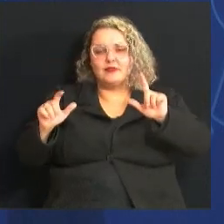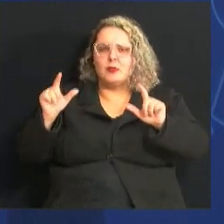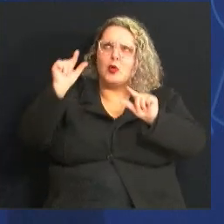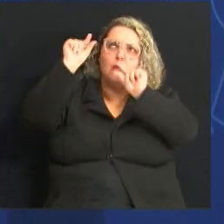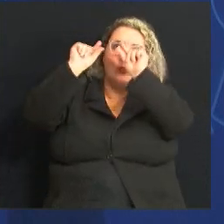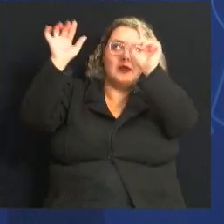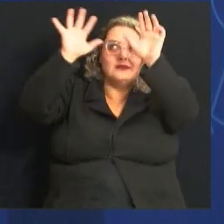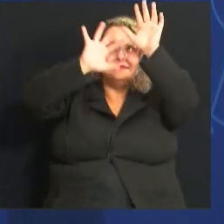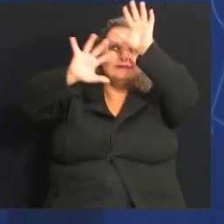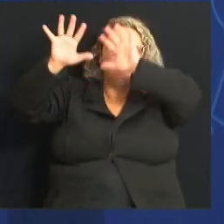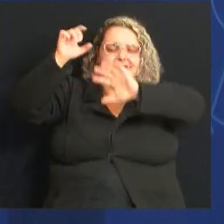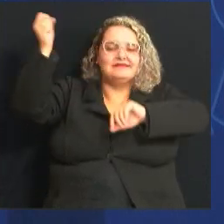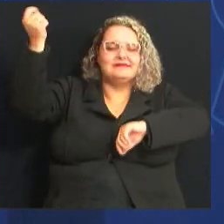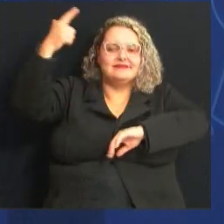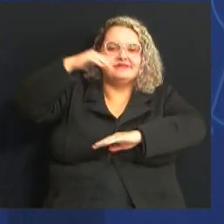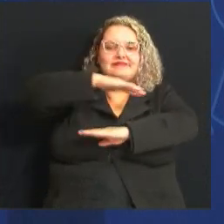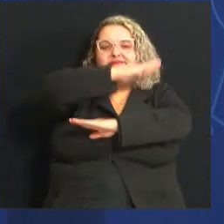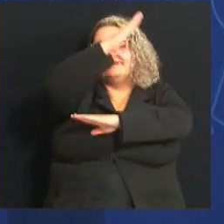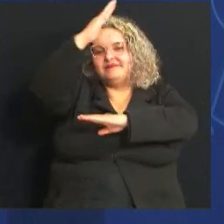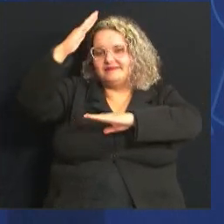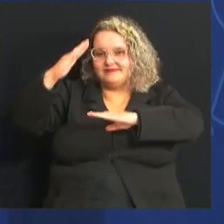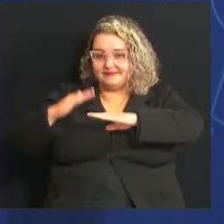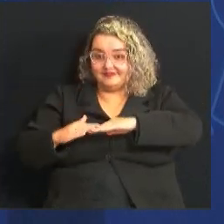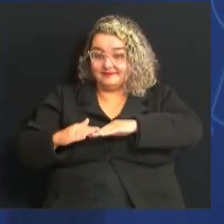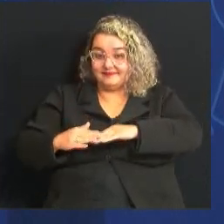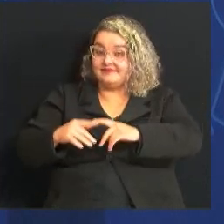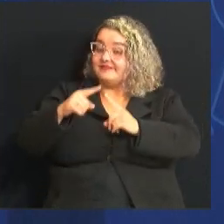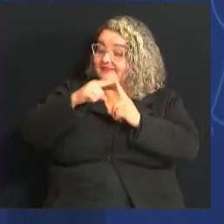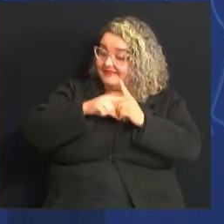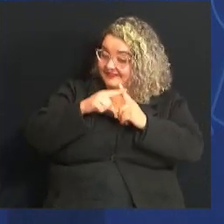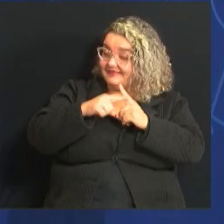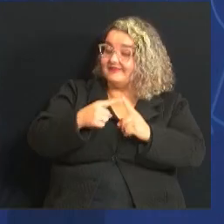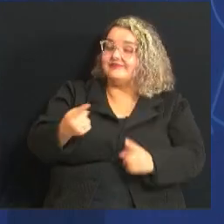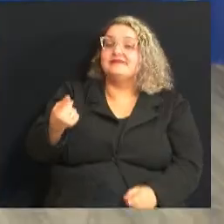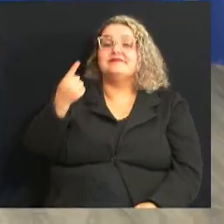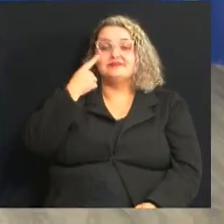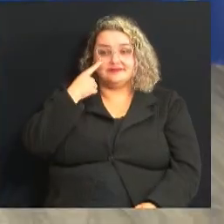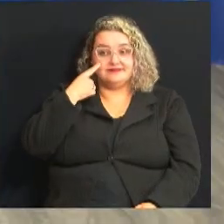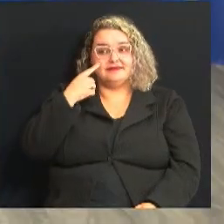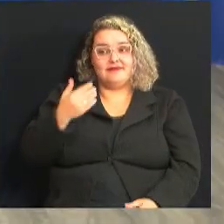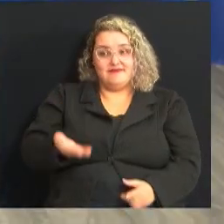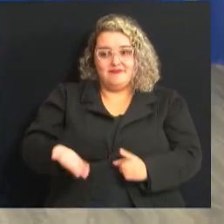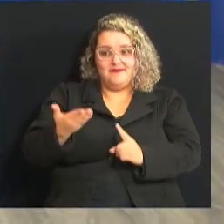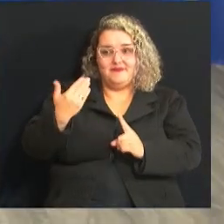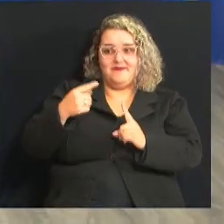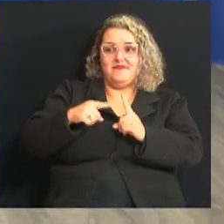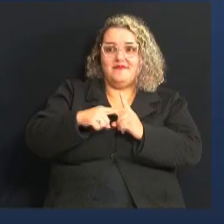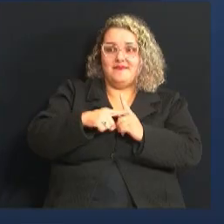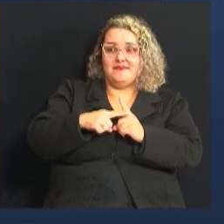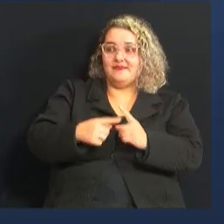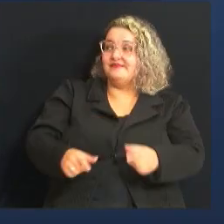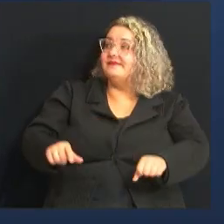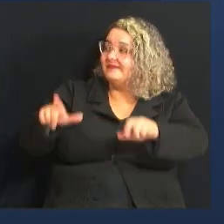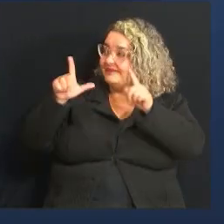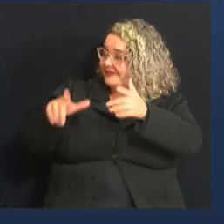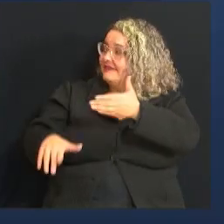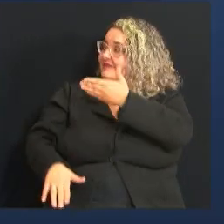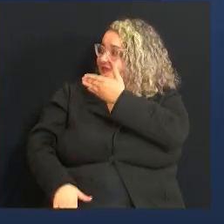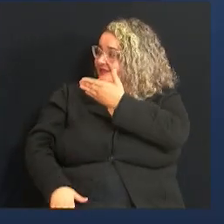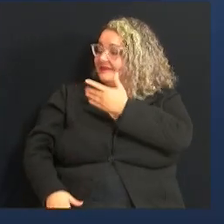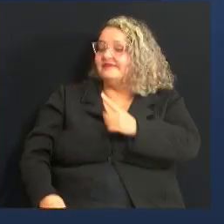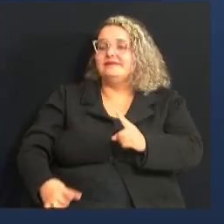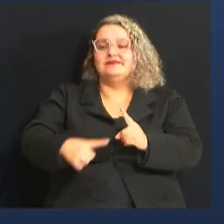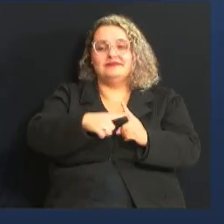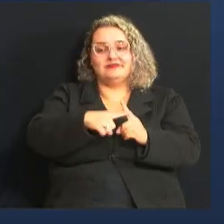nebulosidade e sol durante todo o dia. Sobre as temperaturas, elas continuam subindo, olha só, elas já estão aqui na minha tela. Então, para